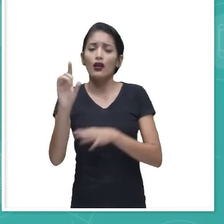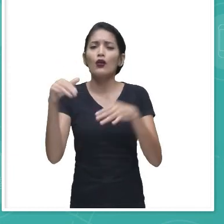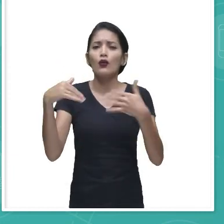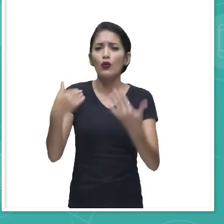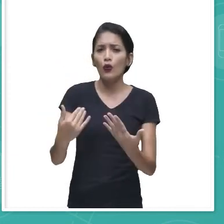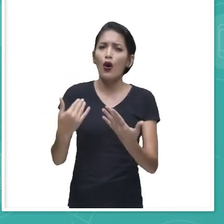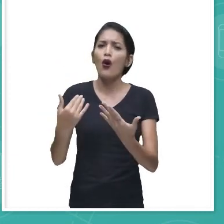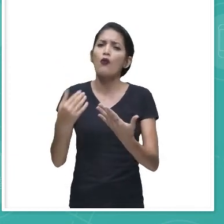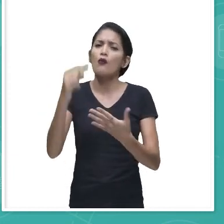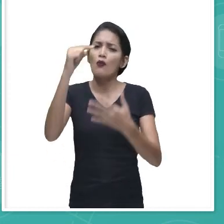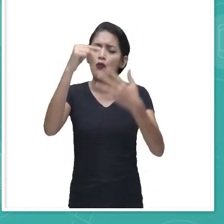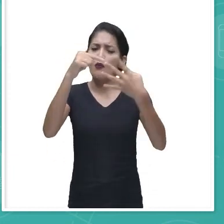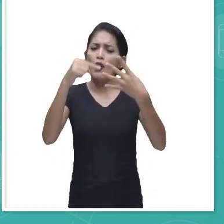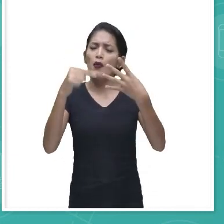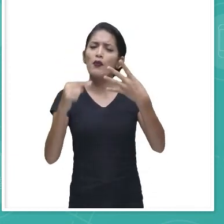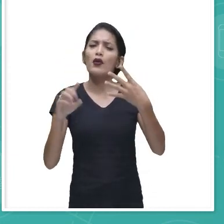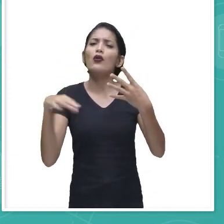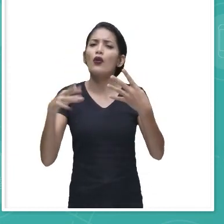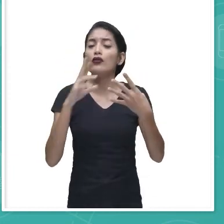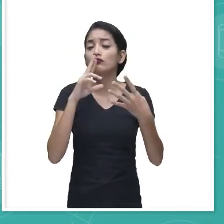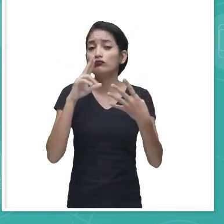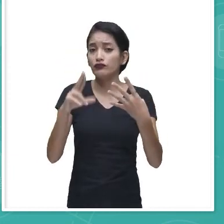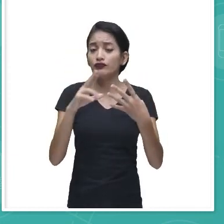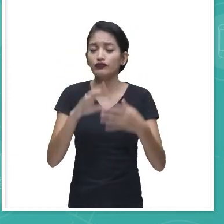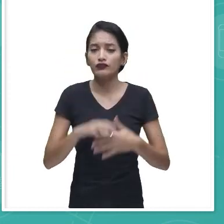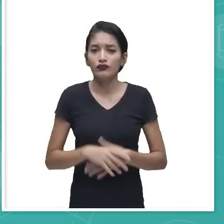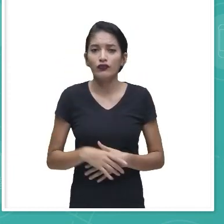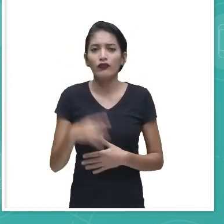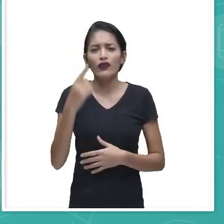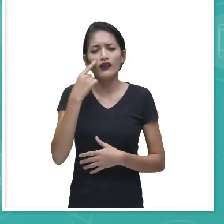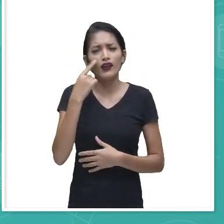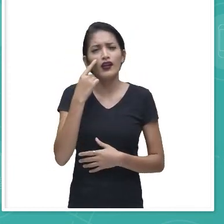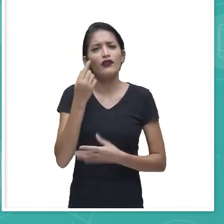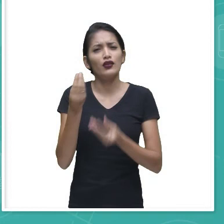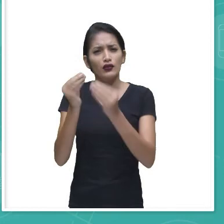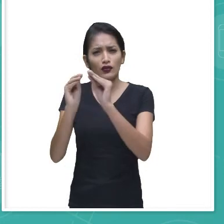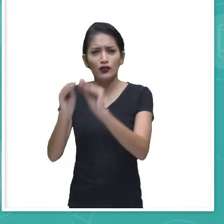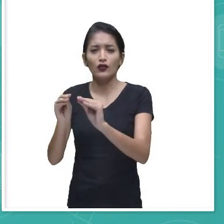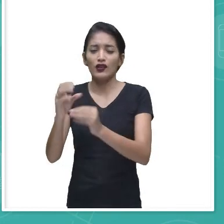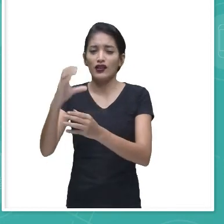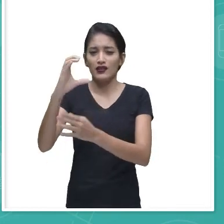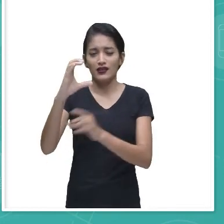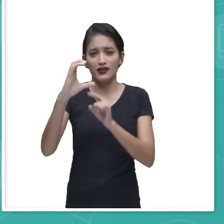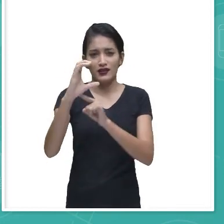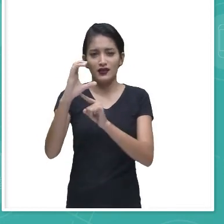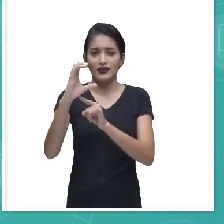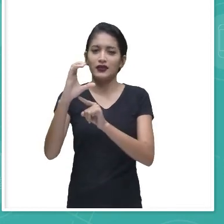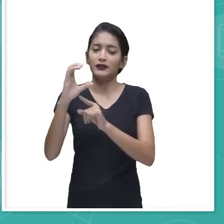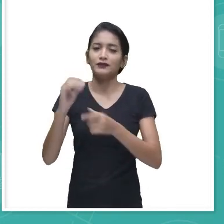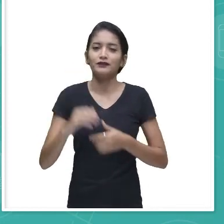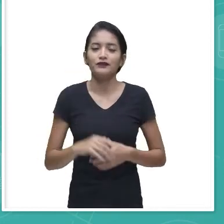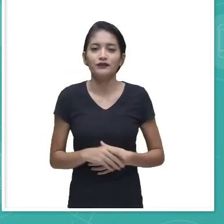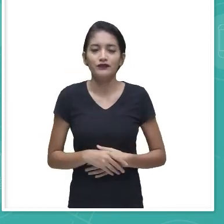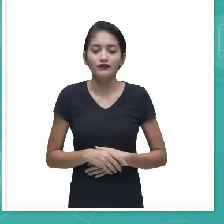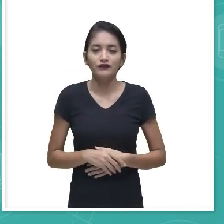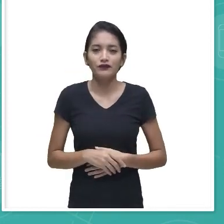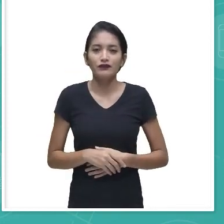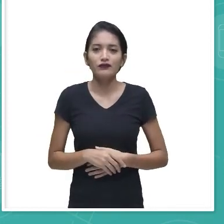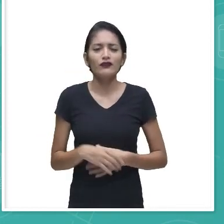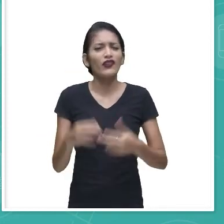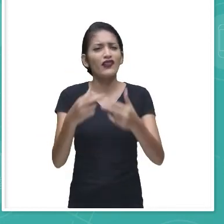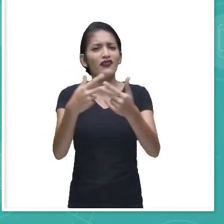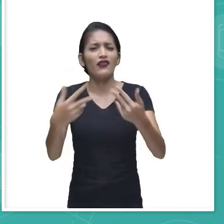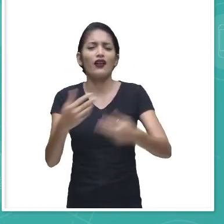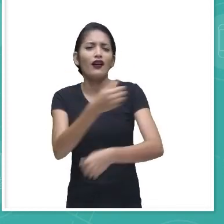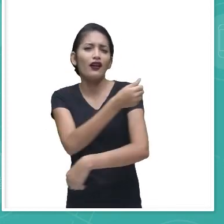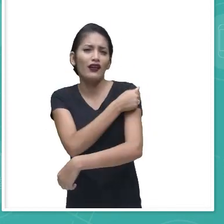nossos alunos o que é que responderam. Eu estou vendo que todo mundo foi na letra C, né? Newton, Miguel, a